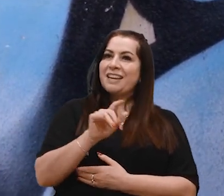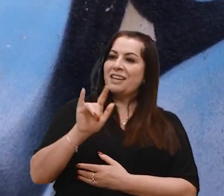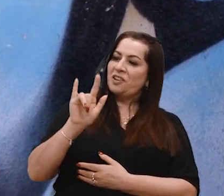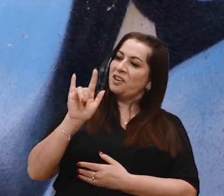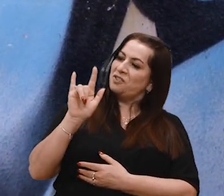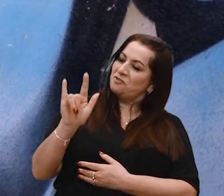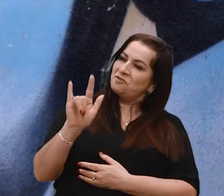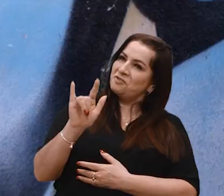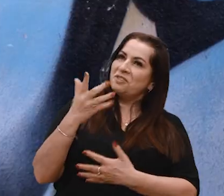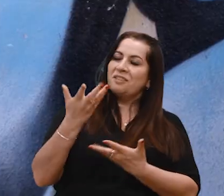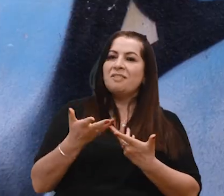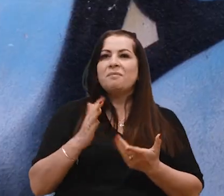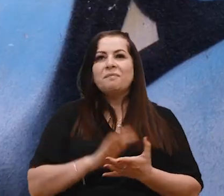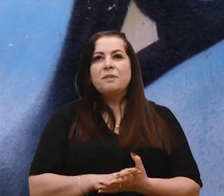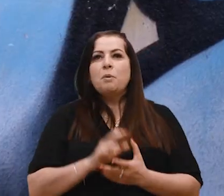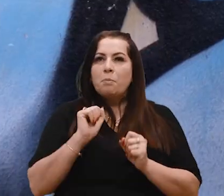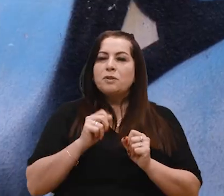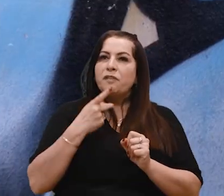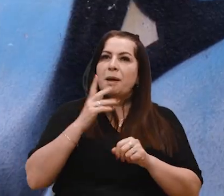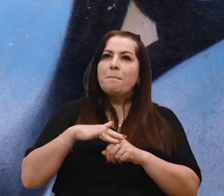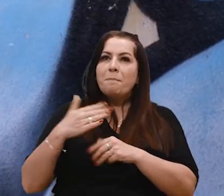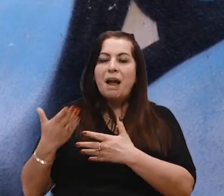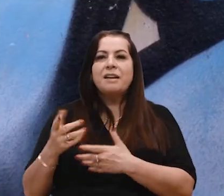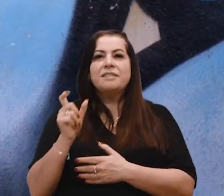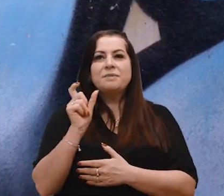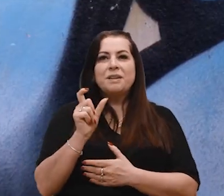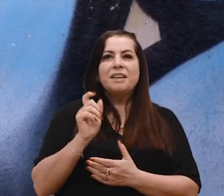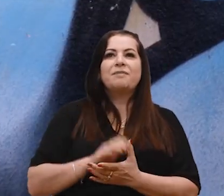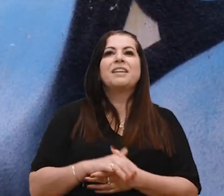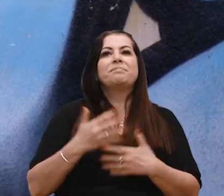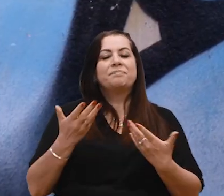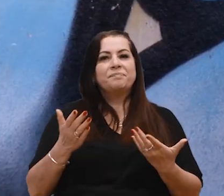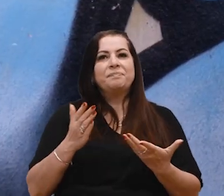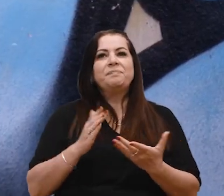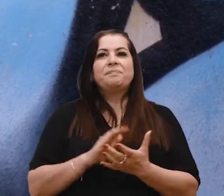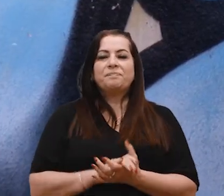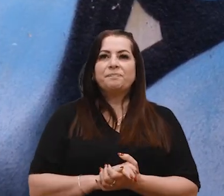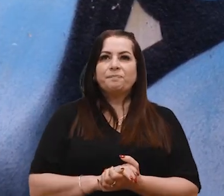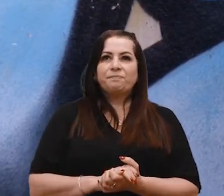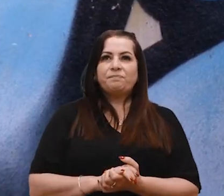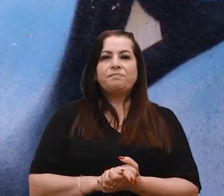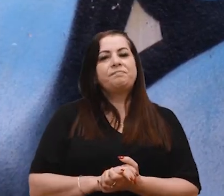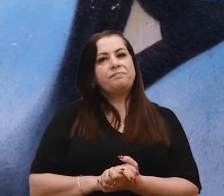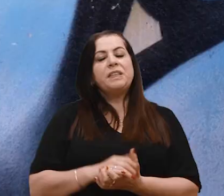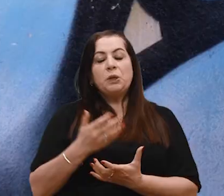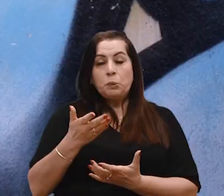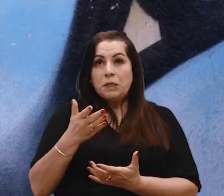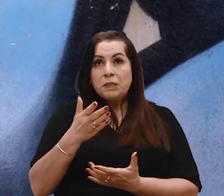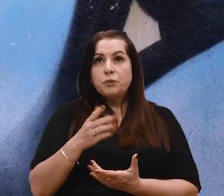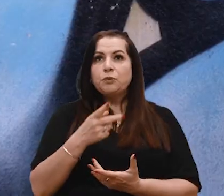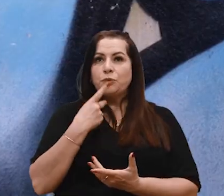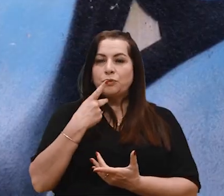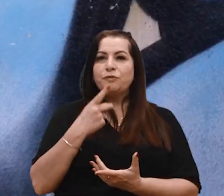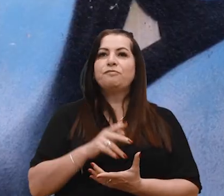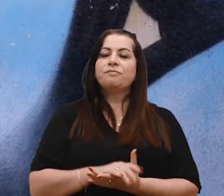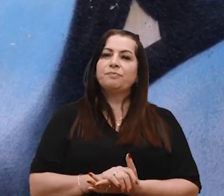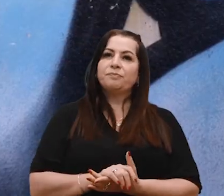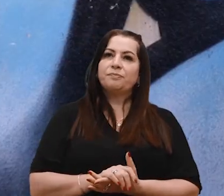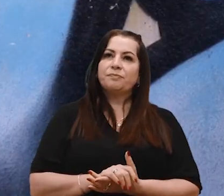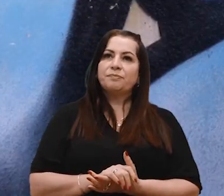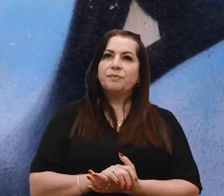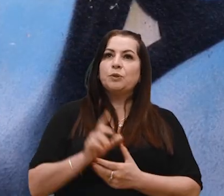nosso vocabulário é te amo, que a gente possa falar mais essa palavra, então, né? Eu acho que é isso, quando a